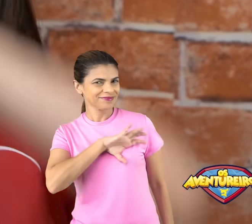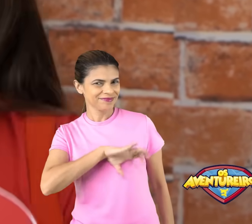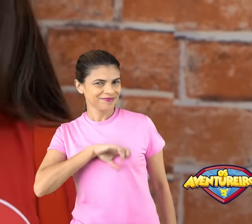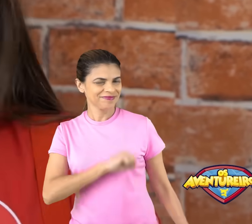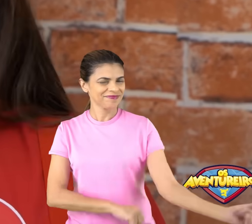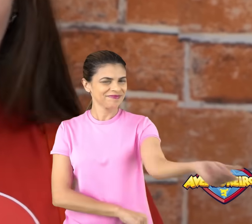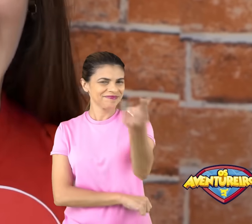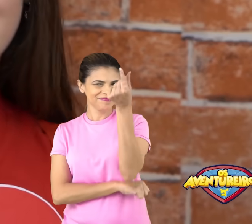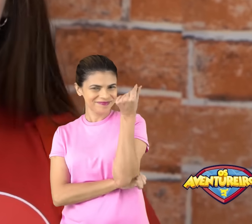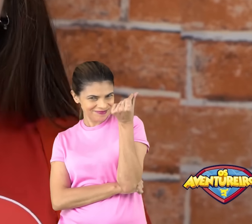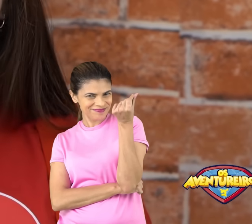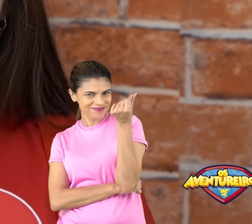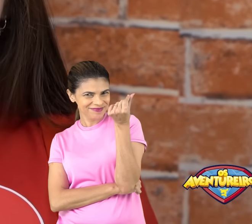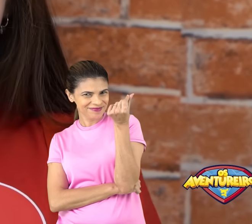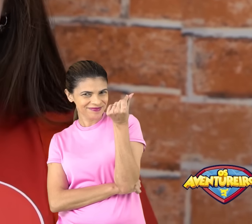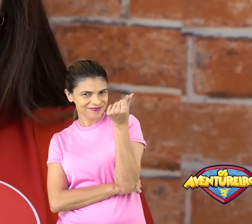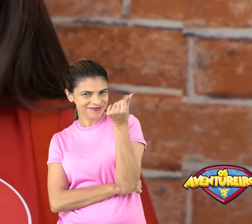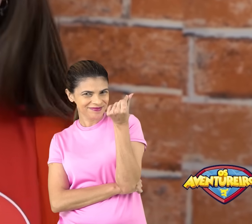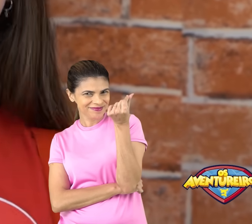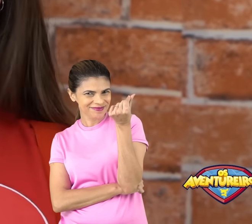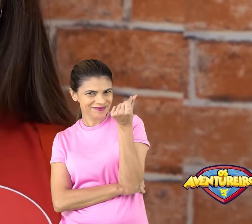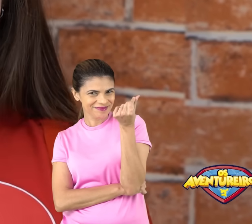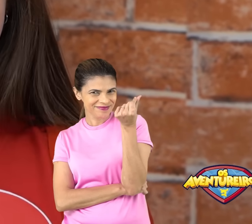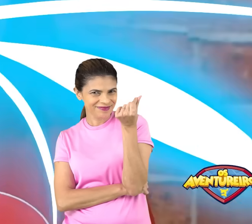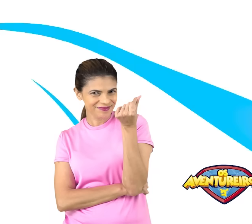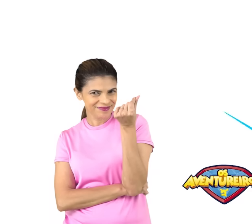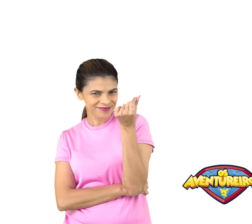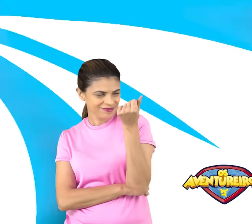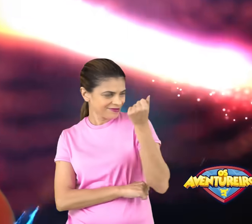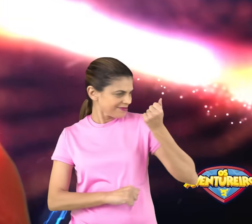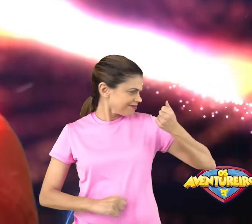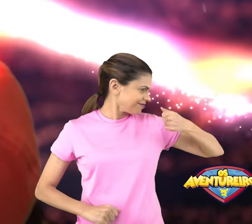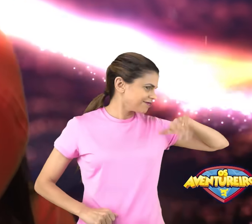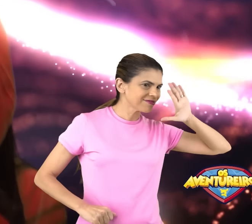tenho o amor.